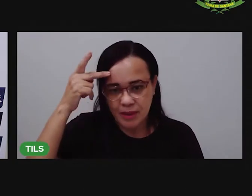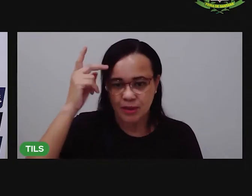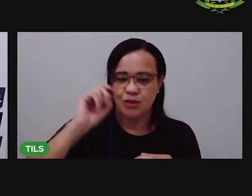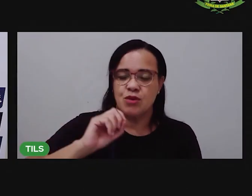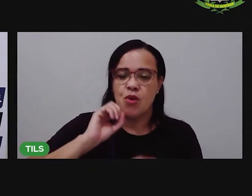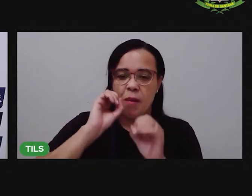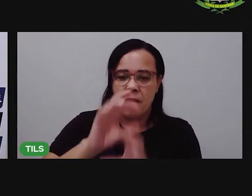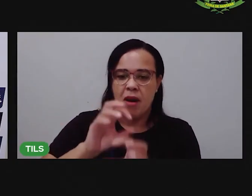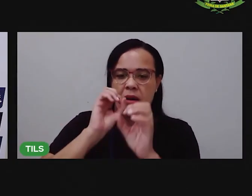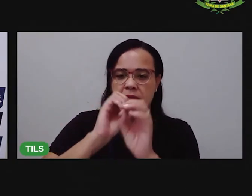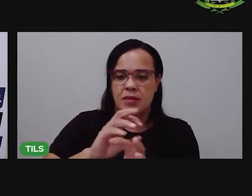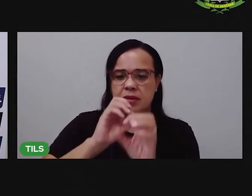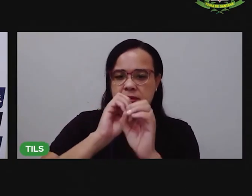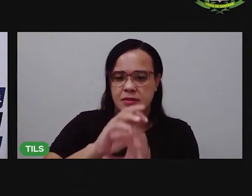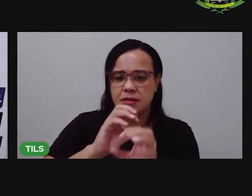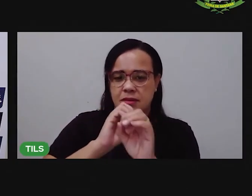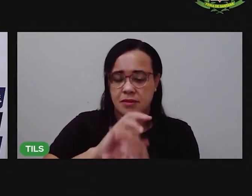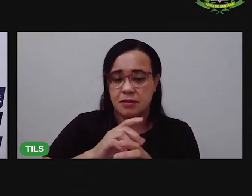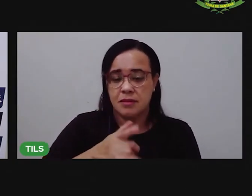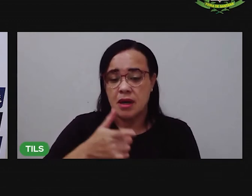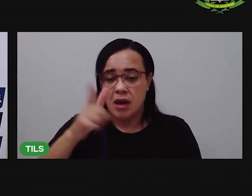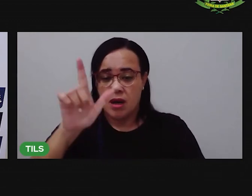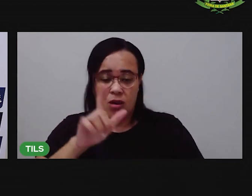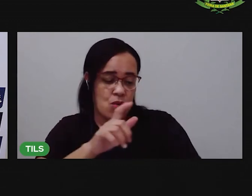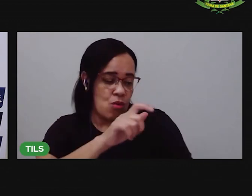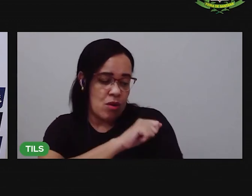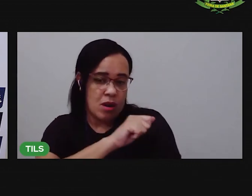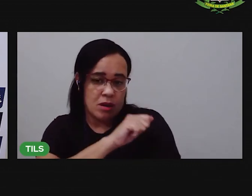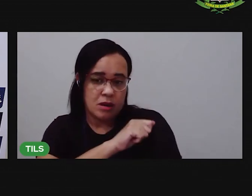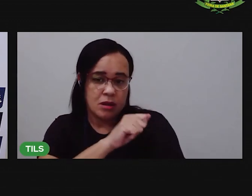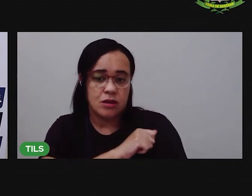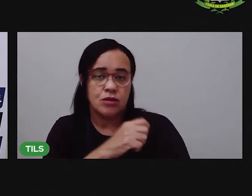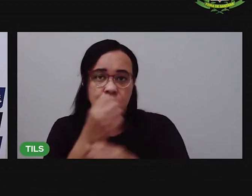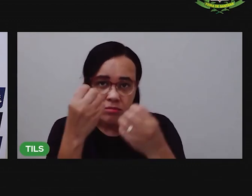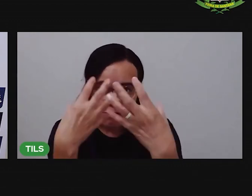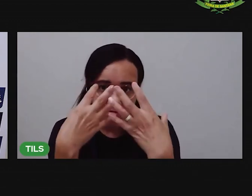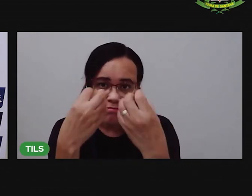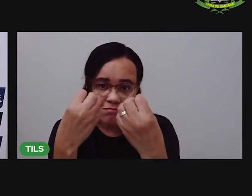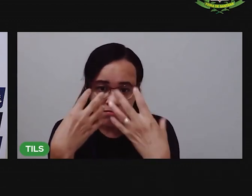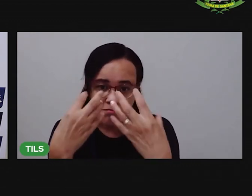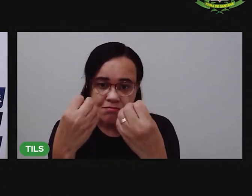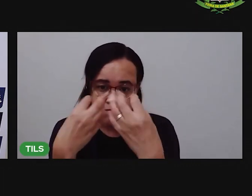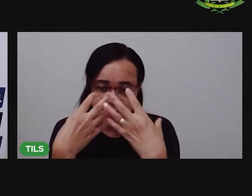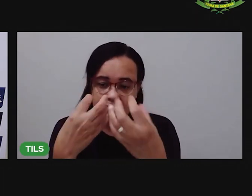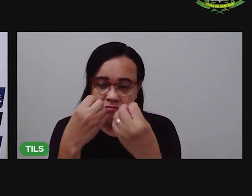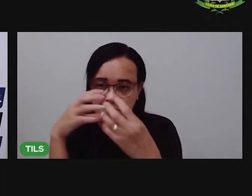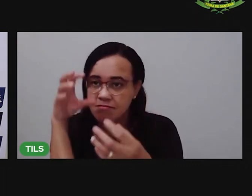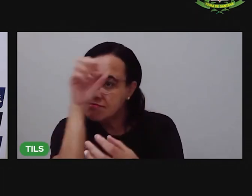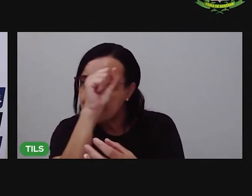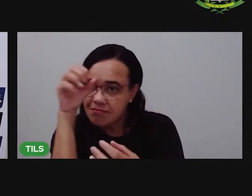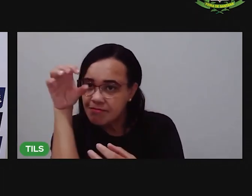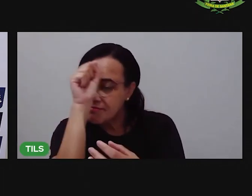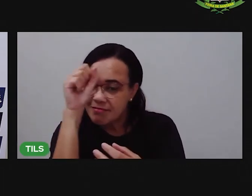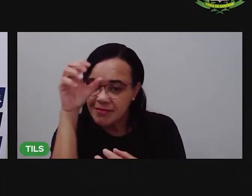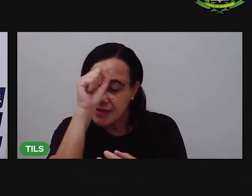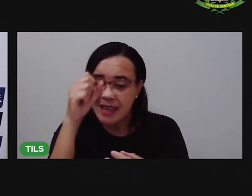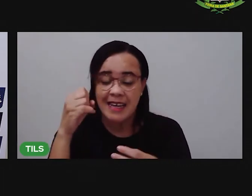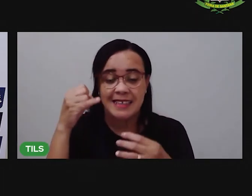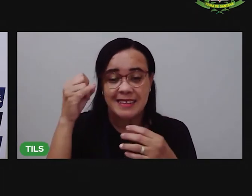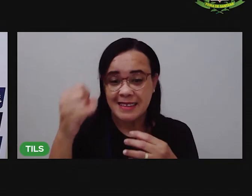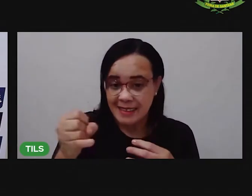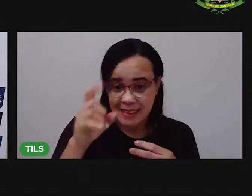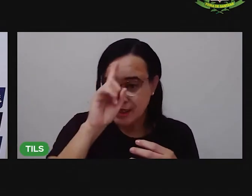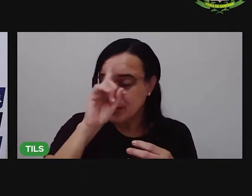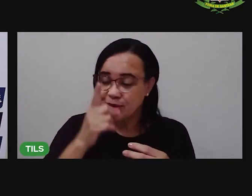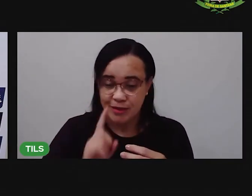e o aprendiz vai cumprindo ali as indicações do mestre. Se não cumprir, paga uma prenda que